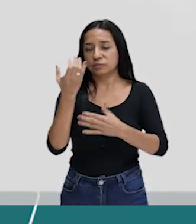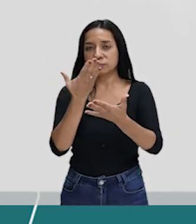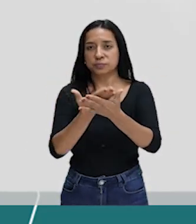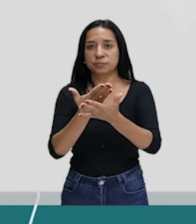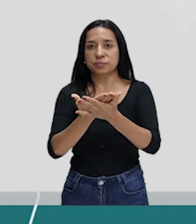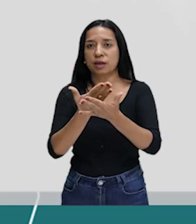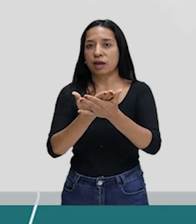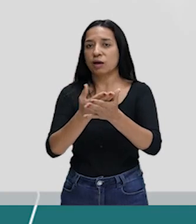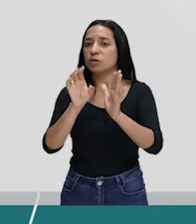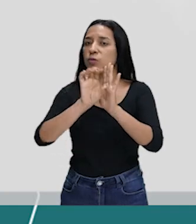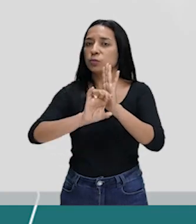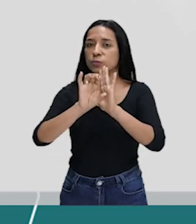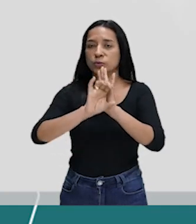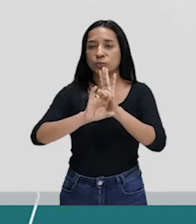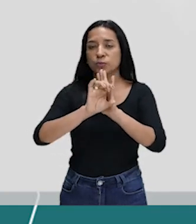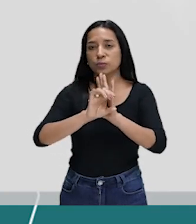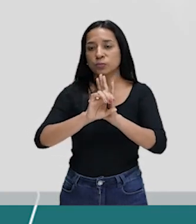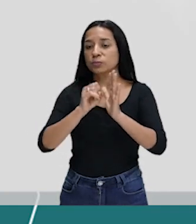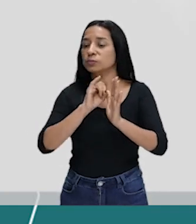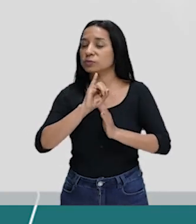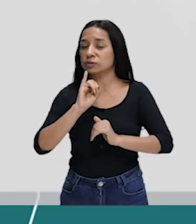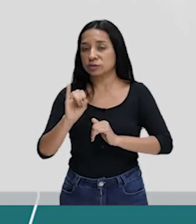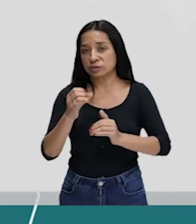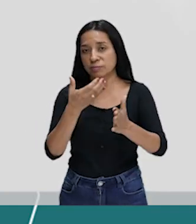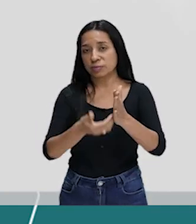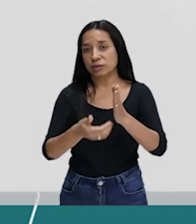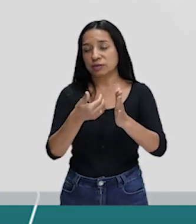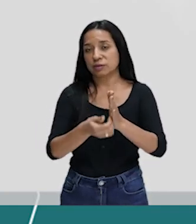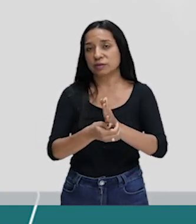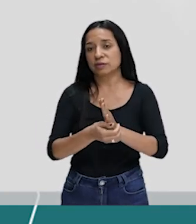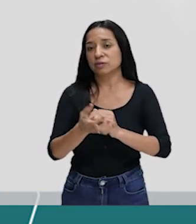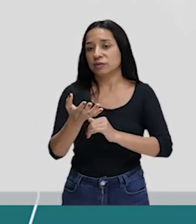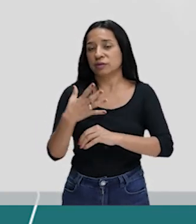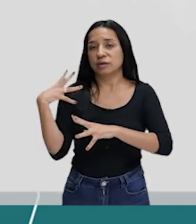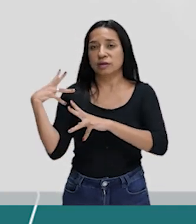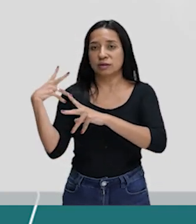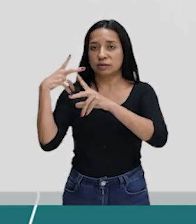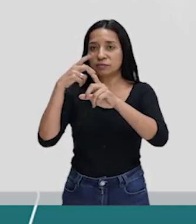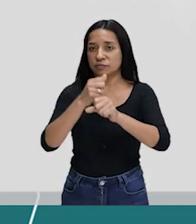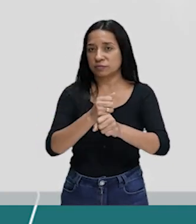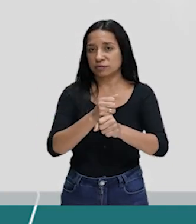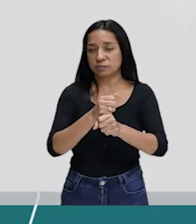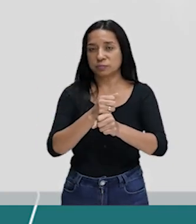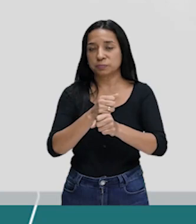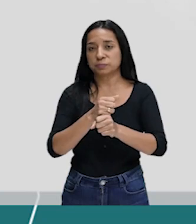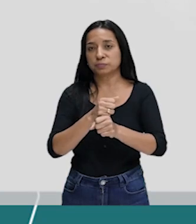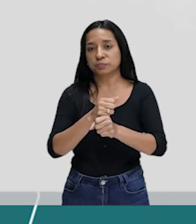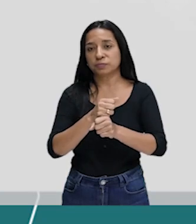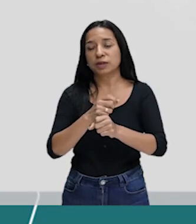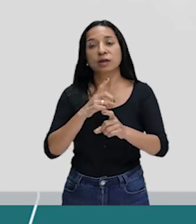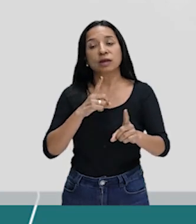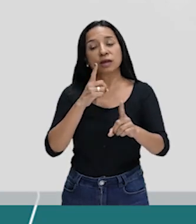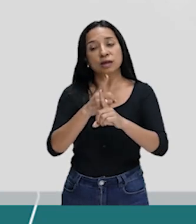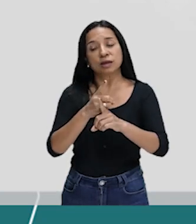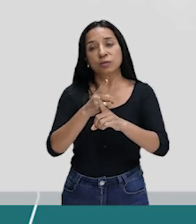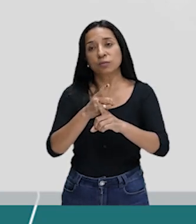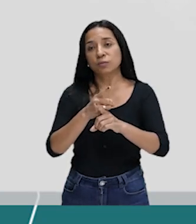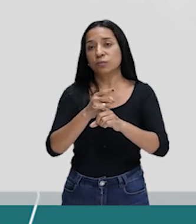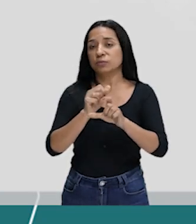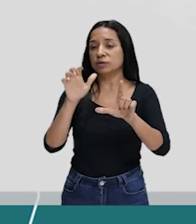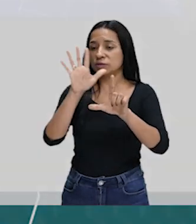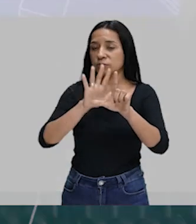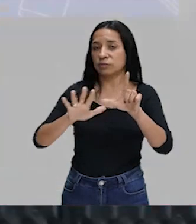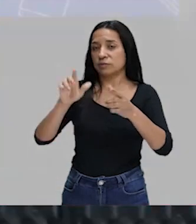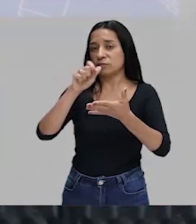aula sobre o conteúdo, se você perdeu ou se quer reforçar, quer revisar, você encontra lá na plataforma Gonçalves Dias,